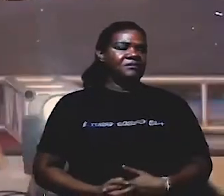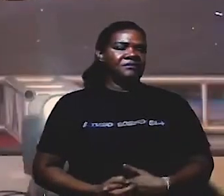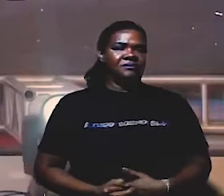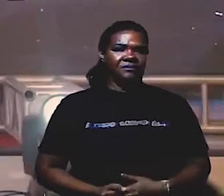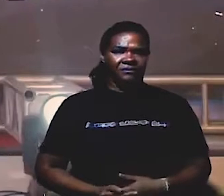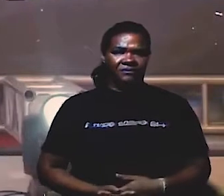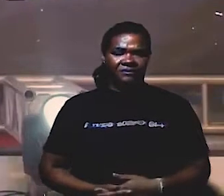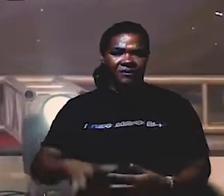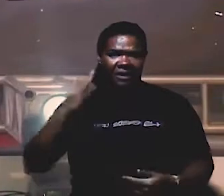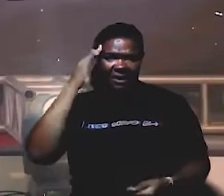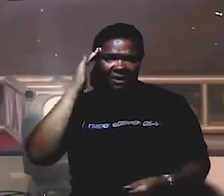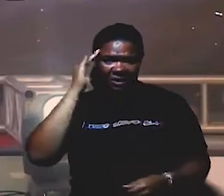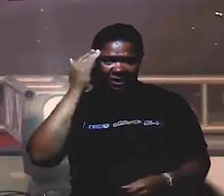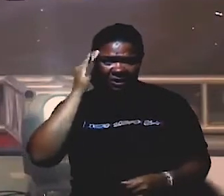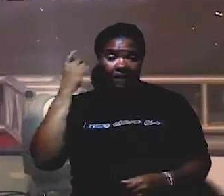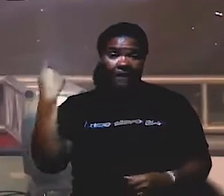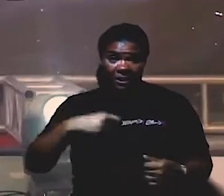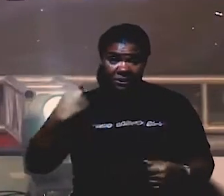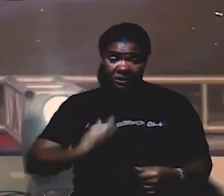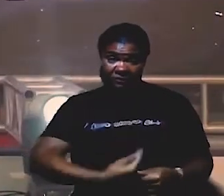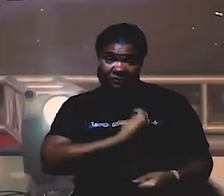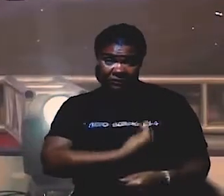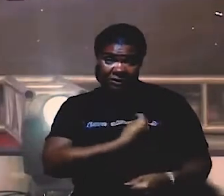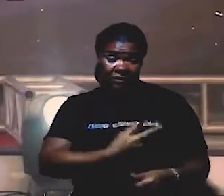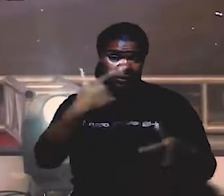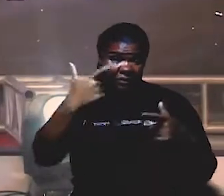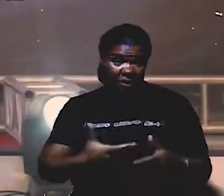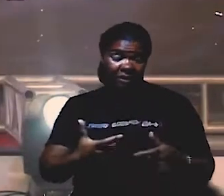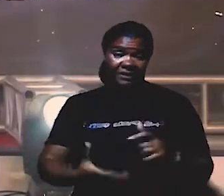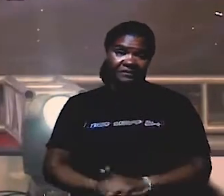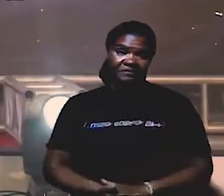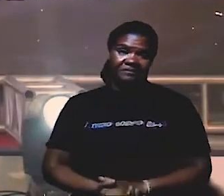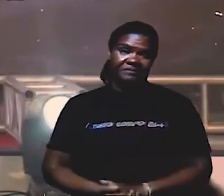Salomão vai entregar a sua oferta no lugar que tem estrutura.